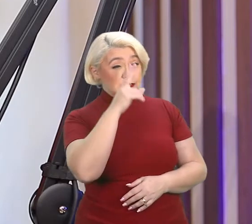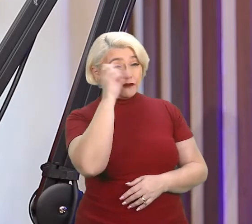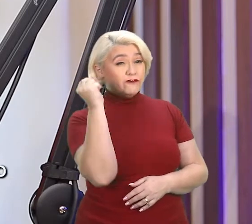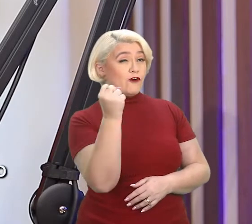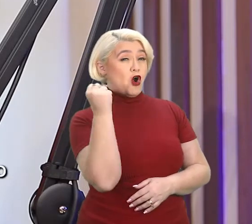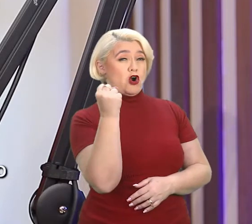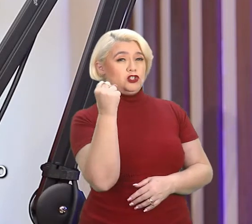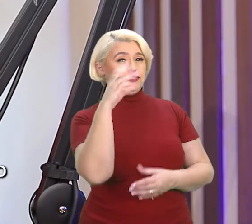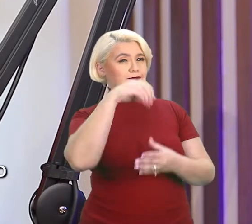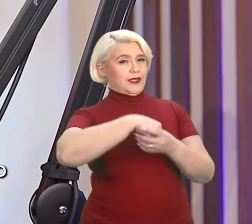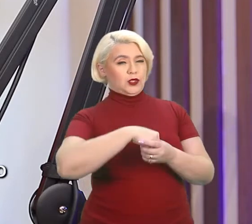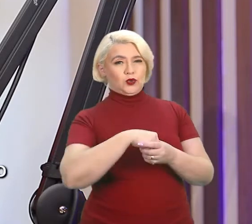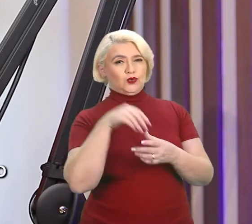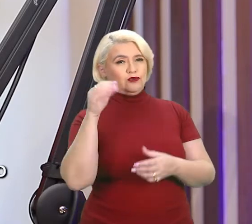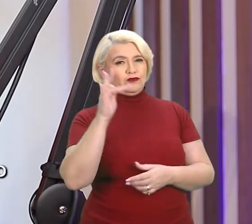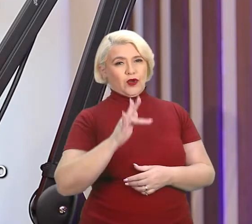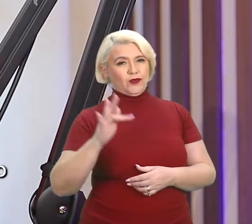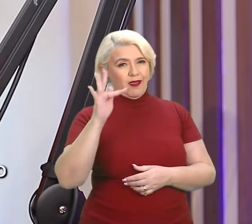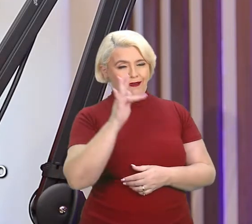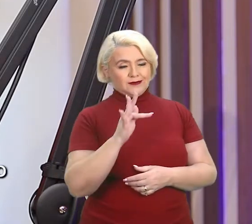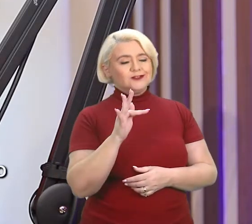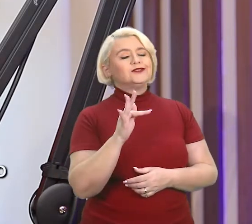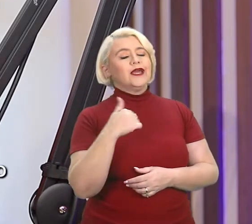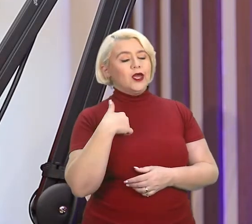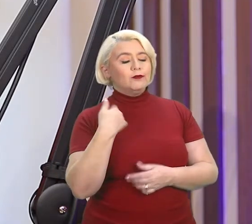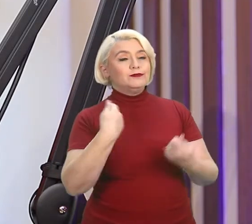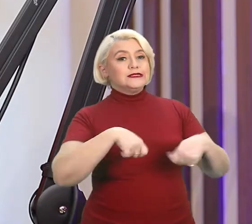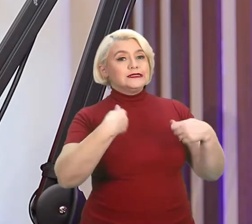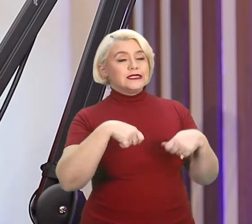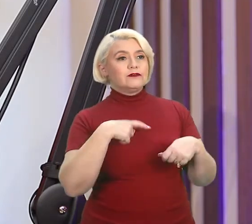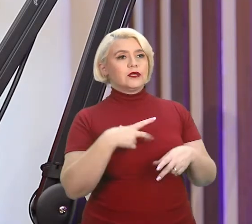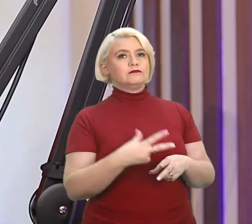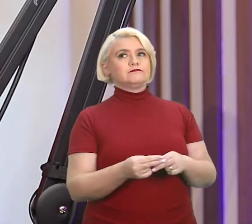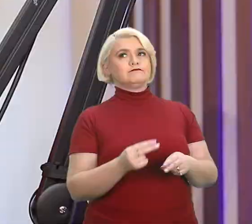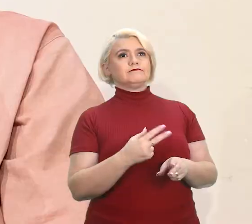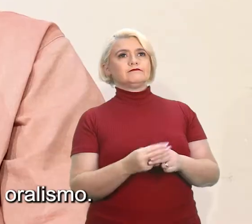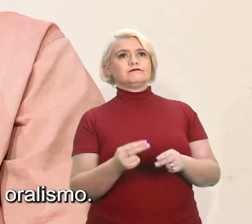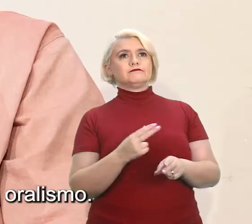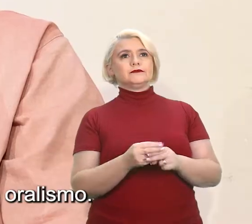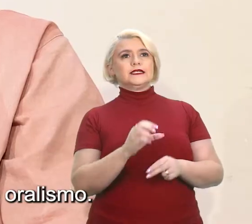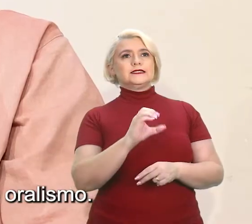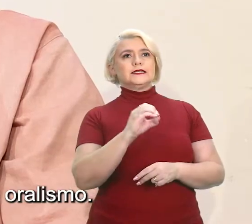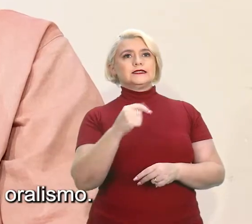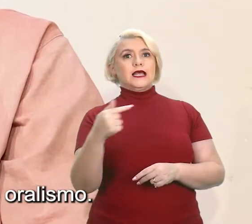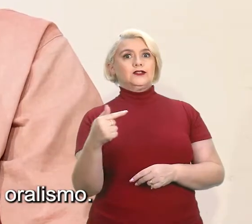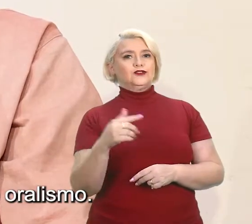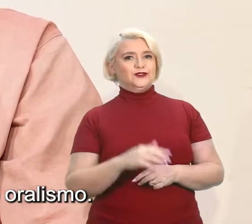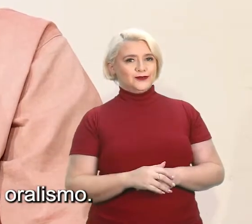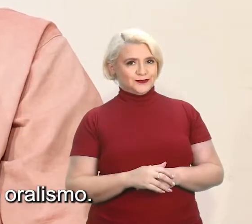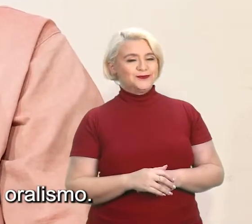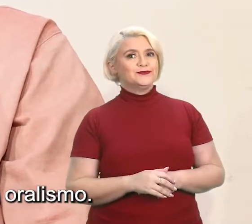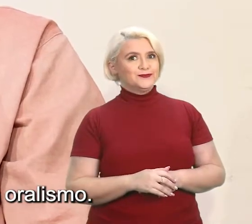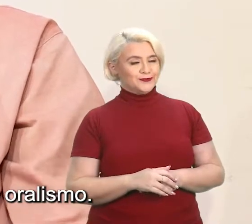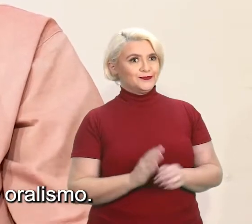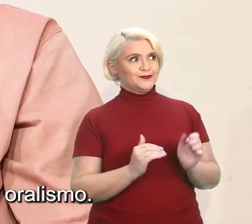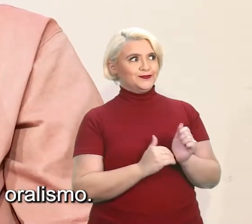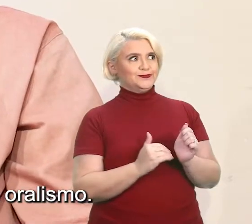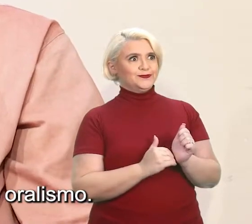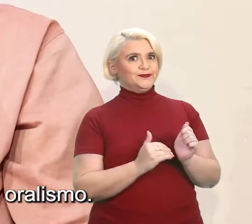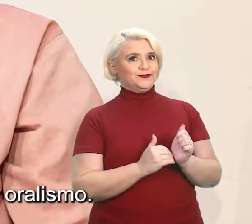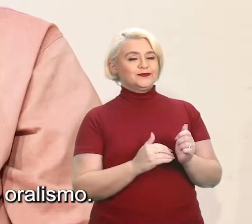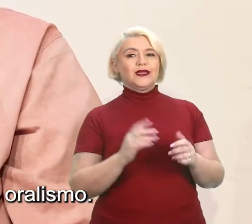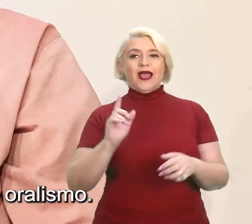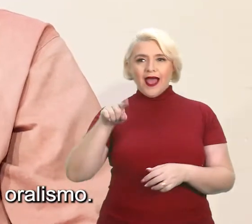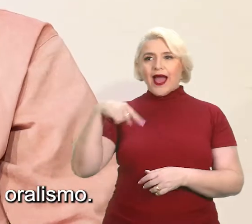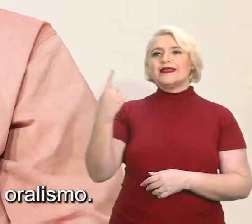universidade. E aí eu tinha que dar uma de 007 lá, agente secreto. Tá, então vamos, a gente depois retoma essa parte, mas